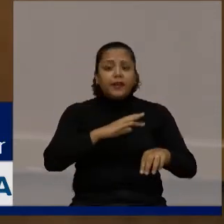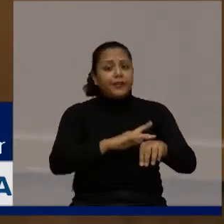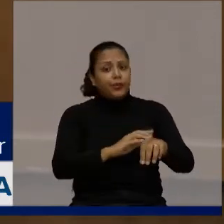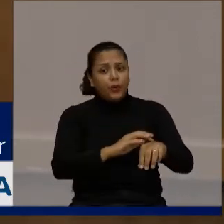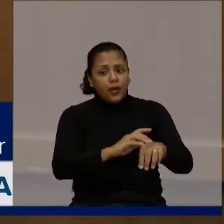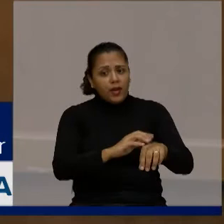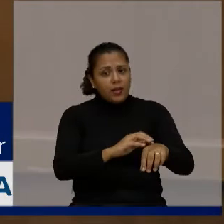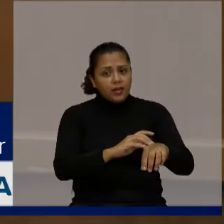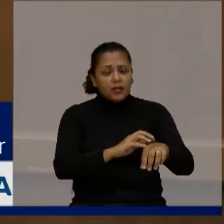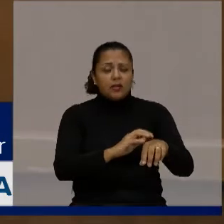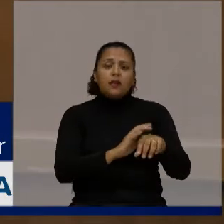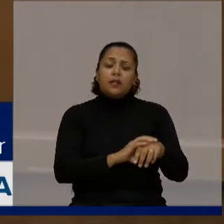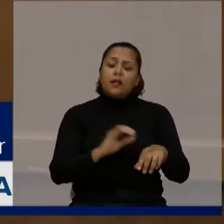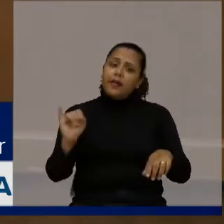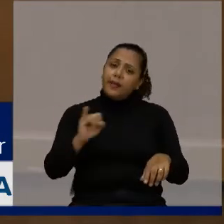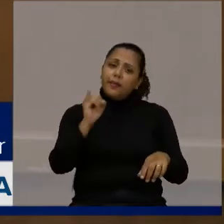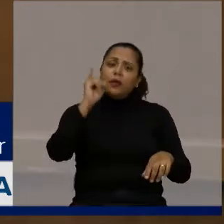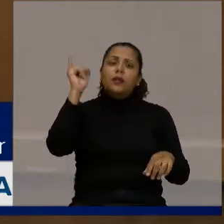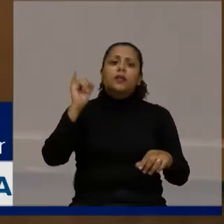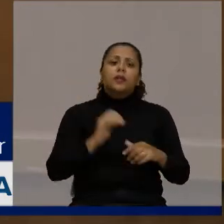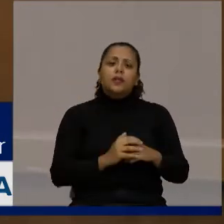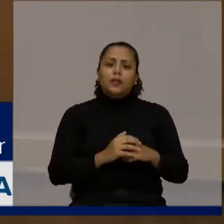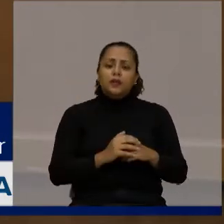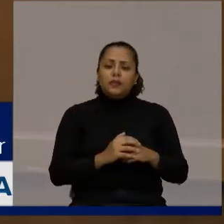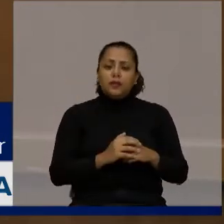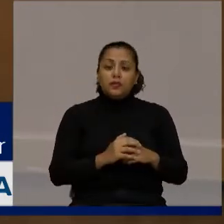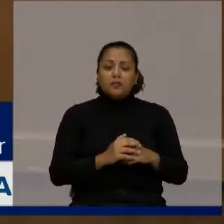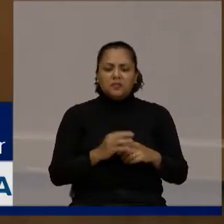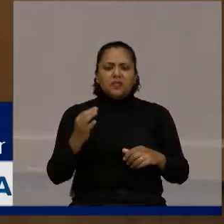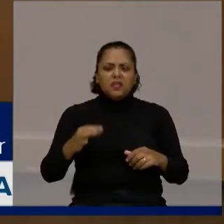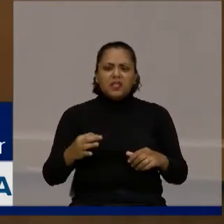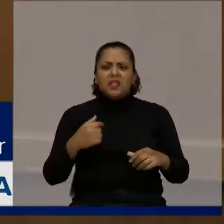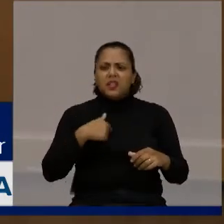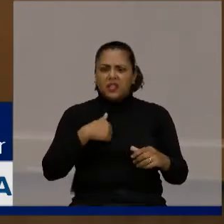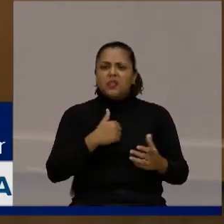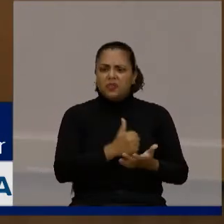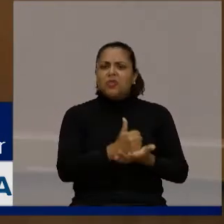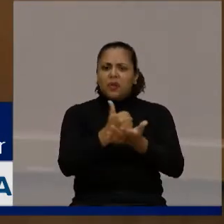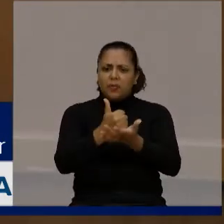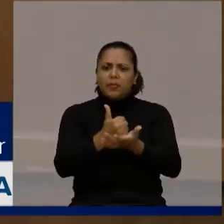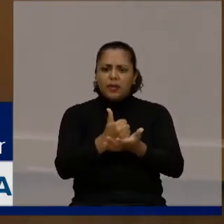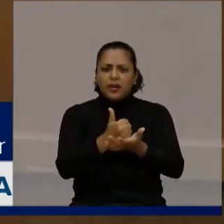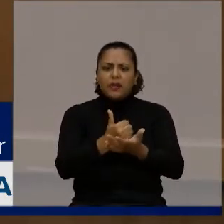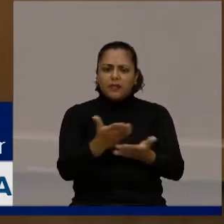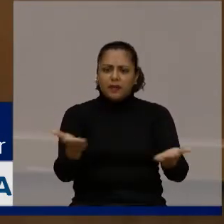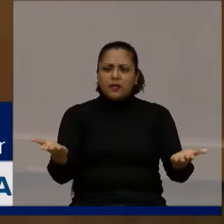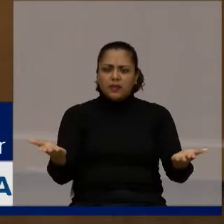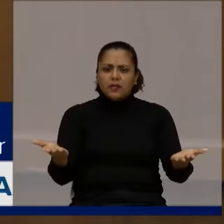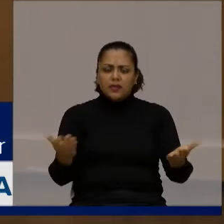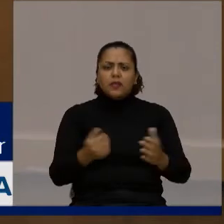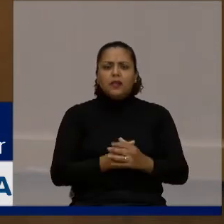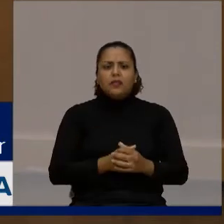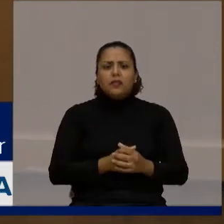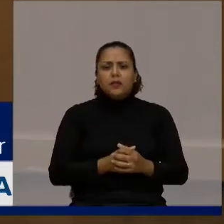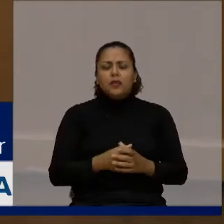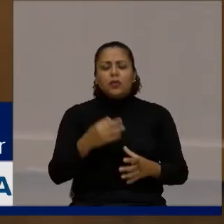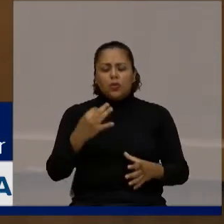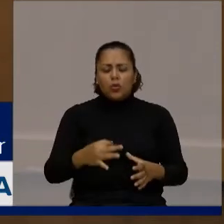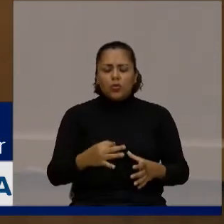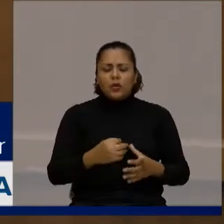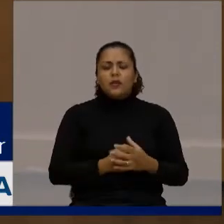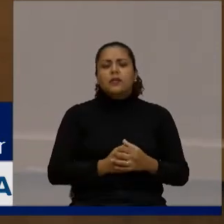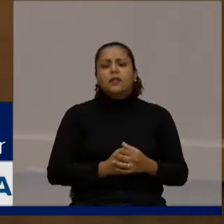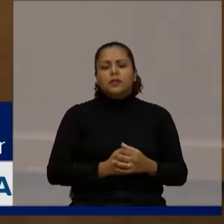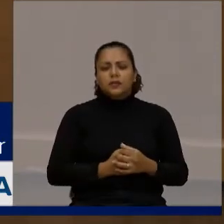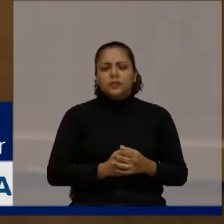extrema importância. Então, conte com o meu apoio, conte com a nossa ajuda na aprovação desse